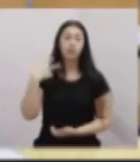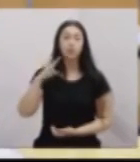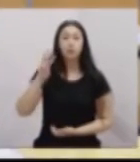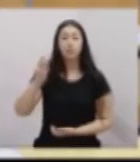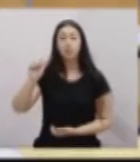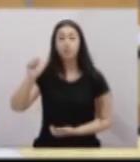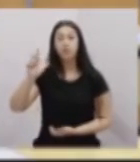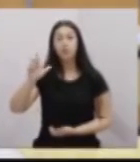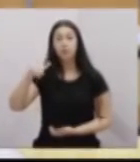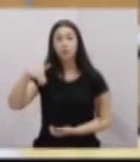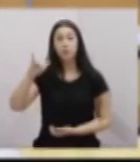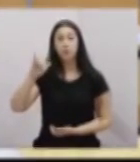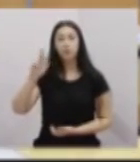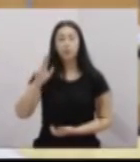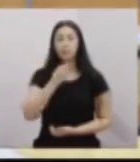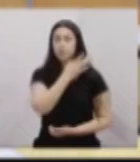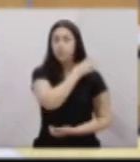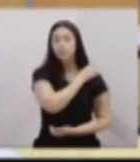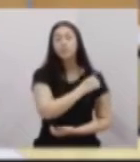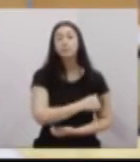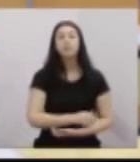vereador Valmir Parque Meia Lua.